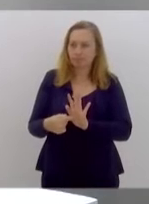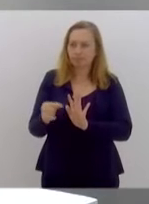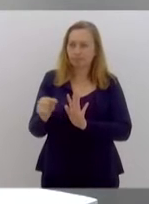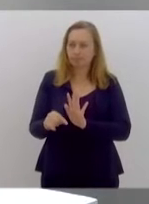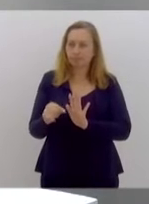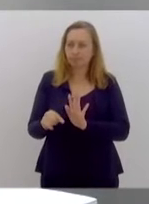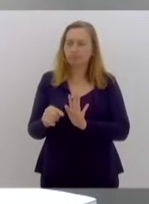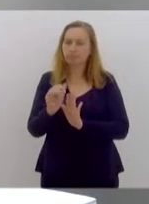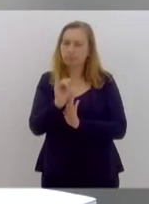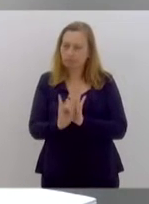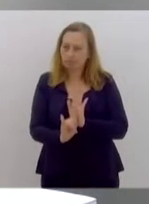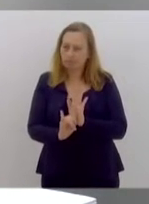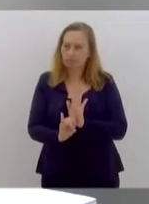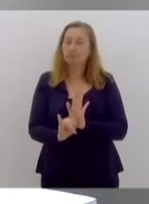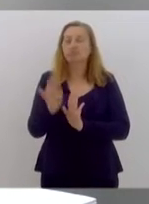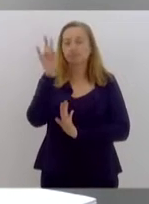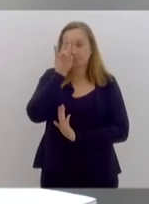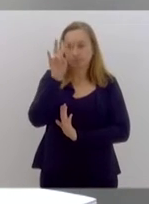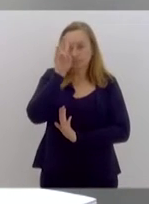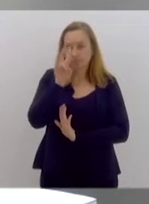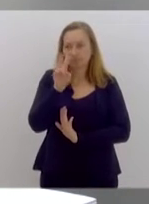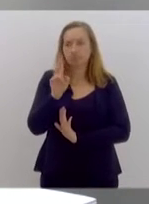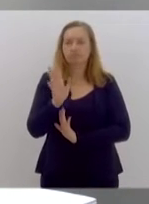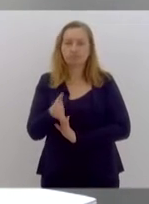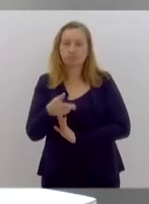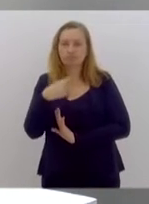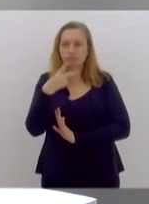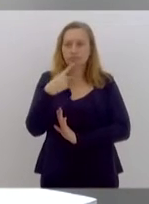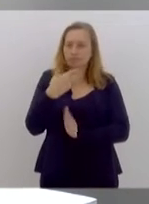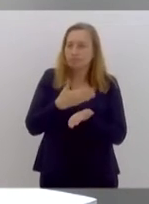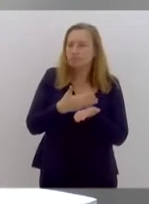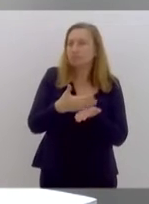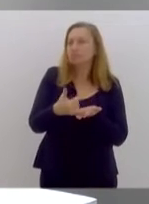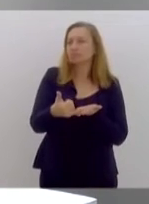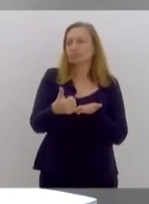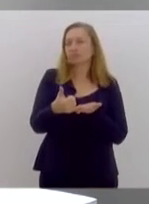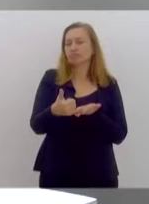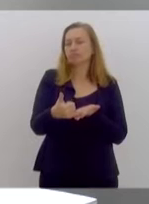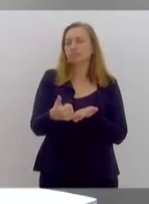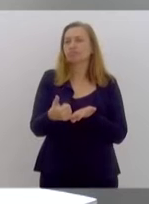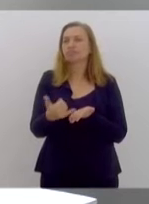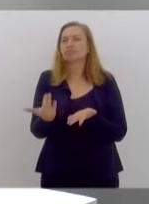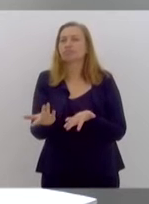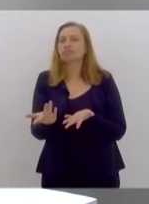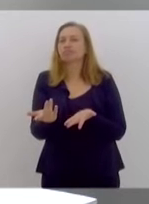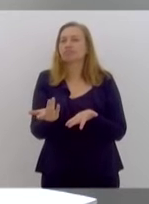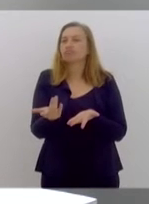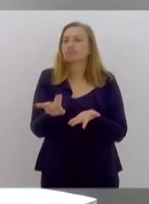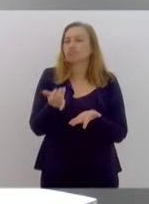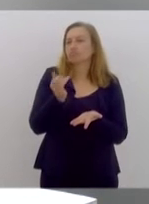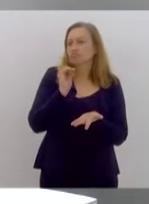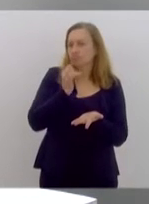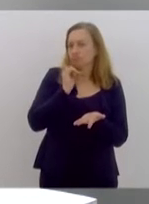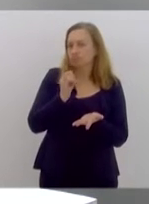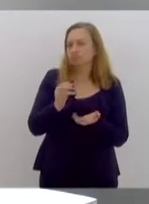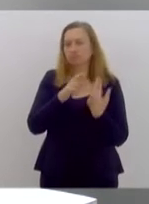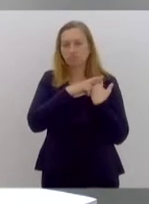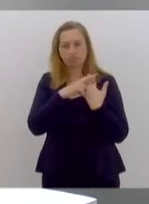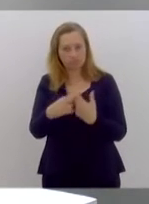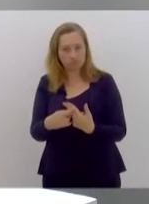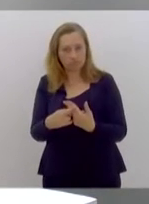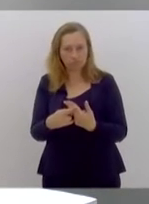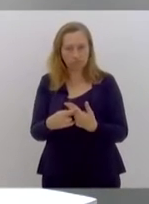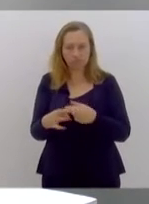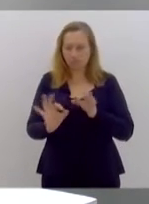no relatório lembrando como fez questão de ressaltar na introdução que esse é o relatório em que embora eu tenha sido responsável pela